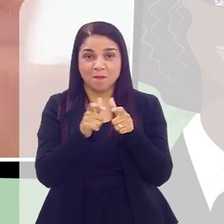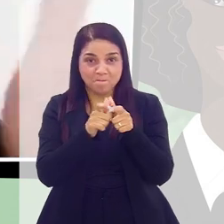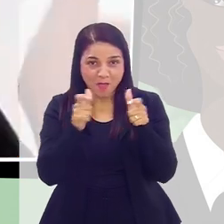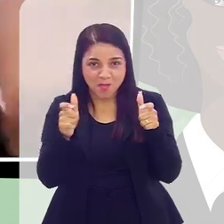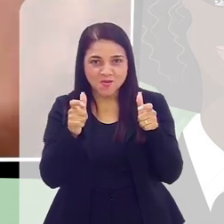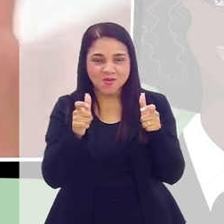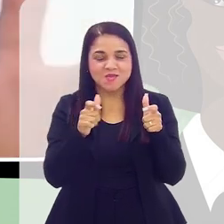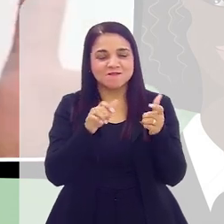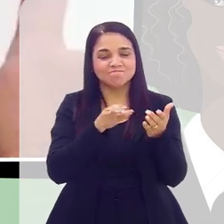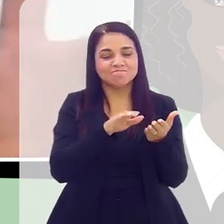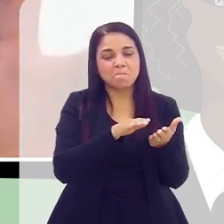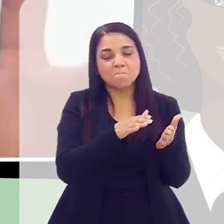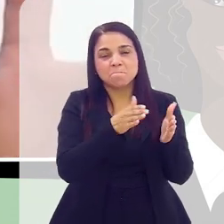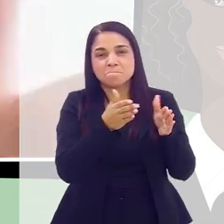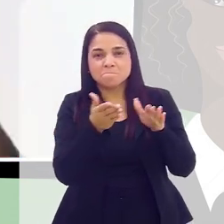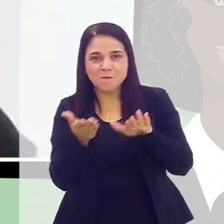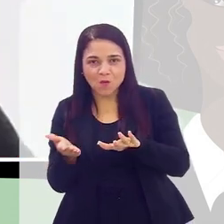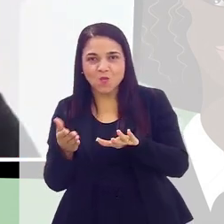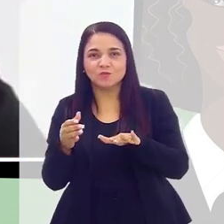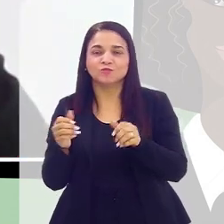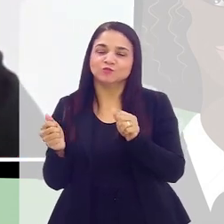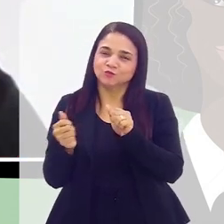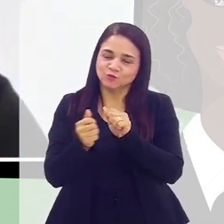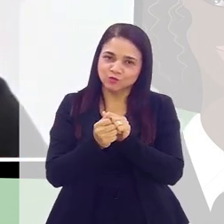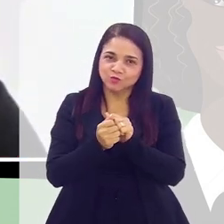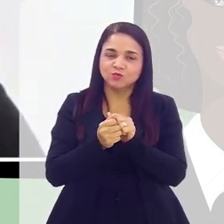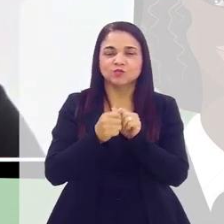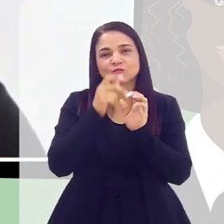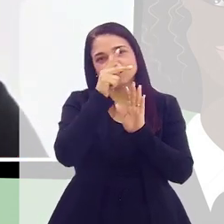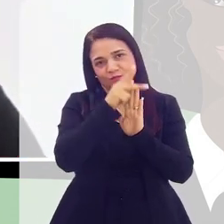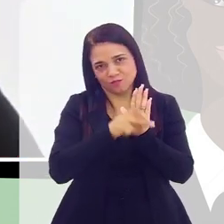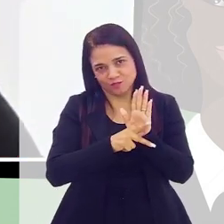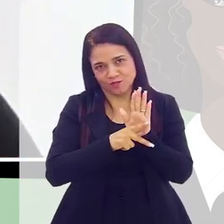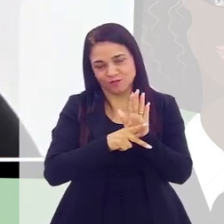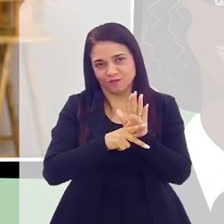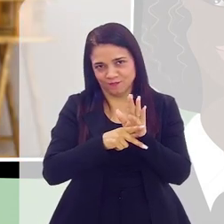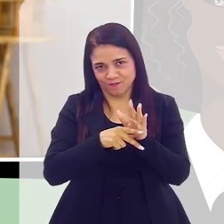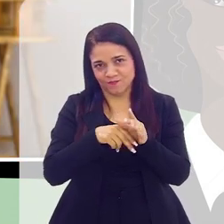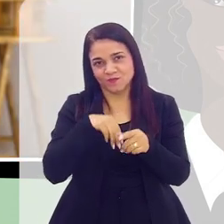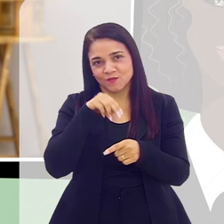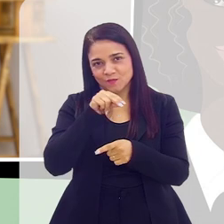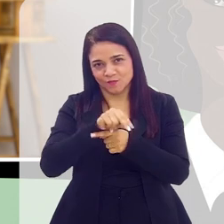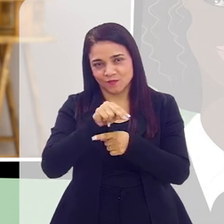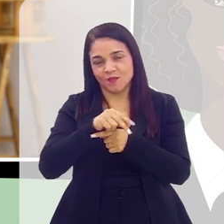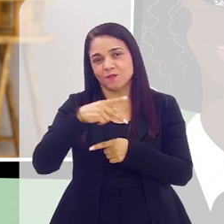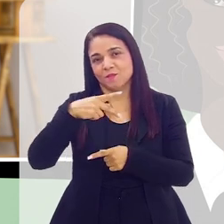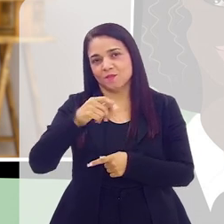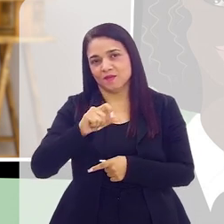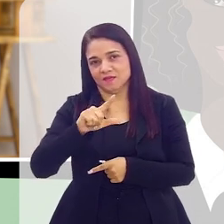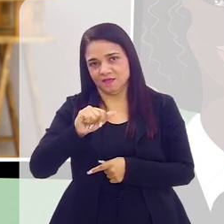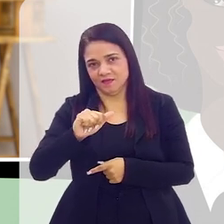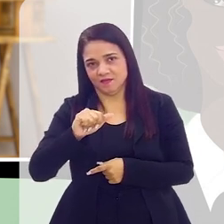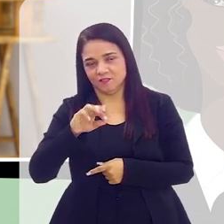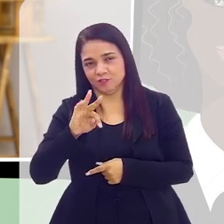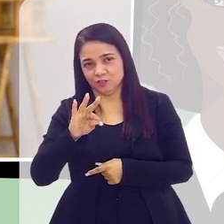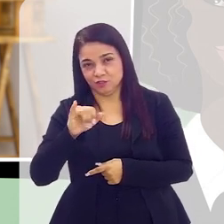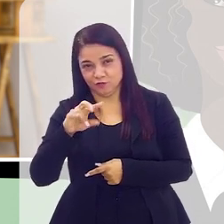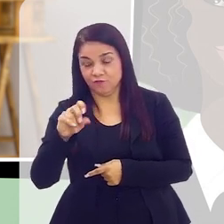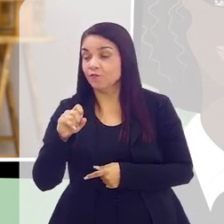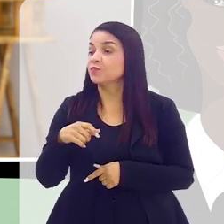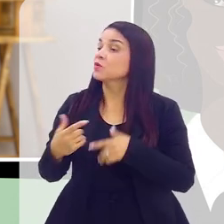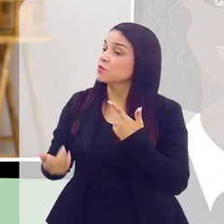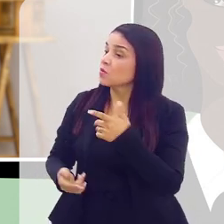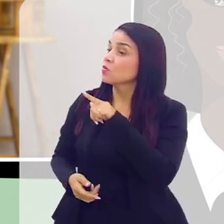A passagem, o fim de vida, o óbito conosco, né, pelo projeto. Luana, no âmbito emocional, né?